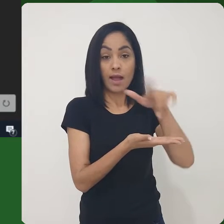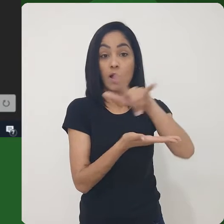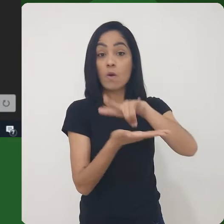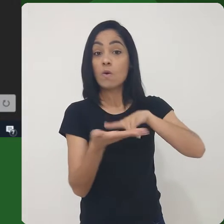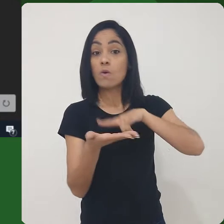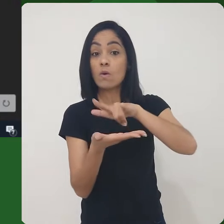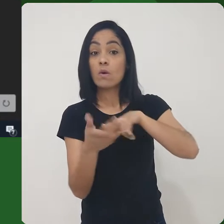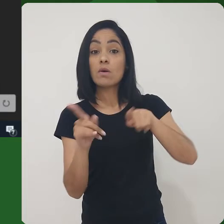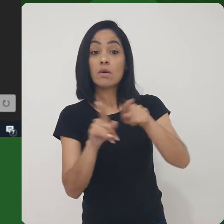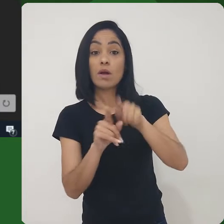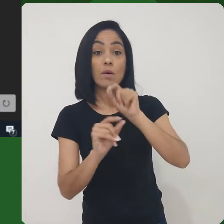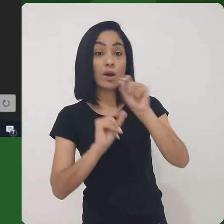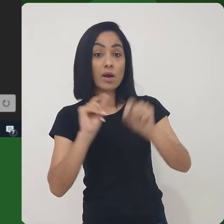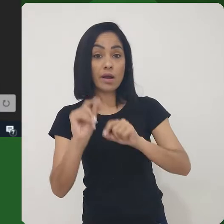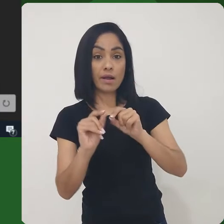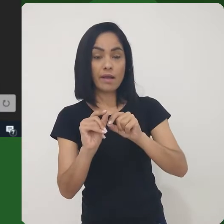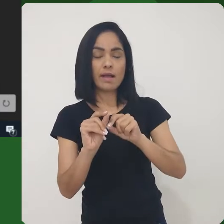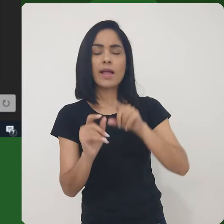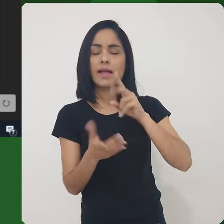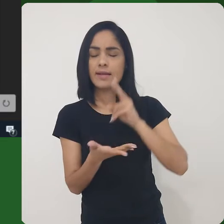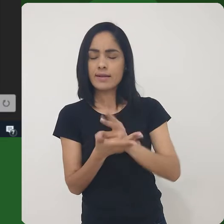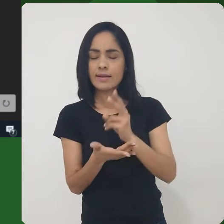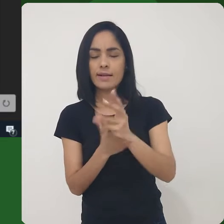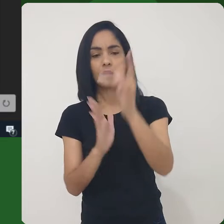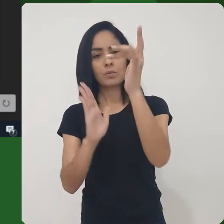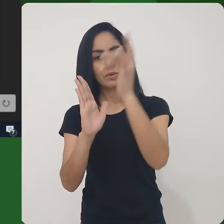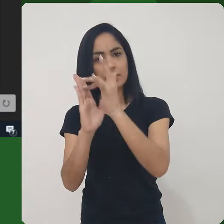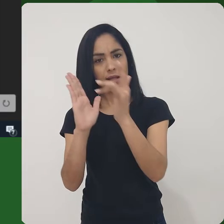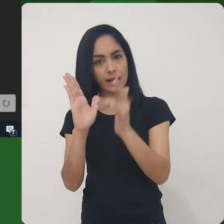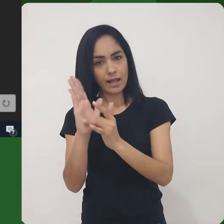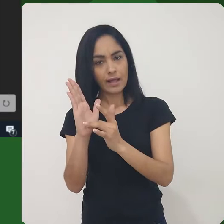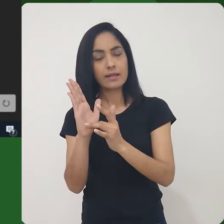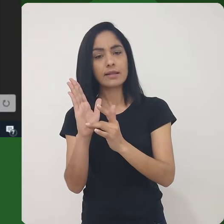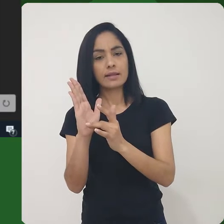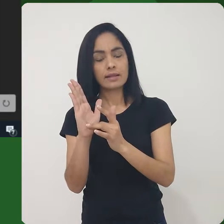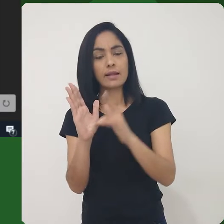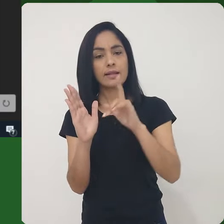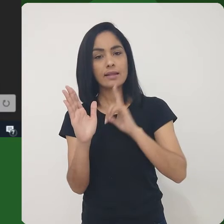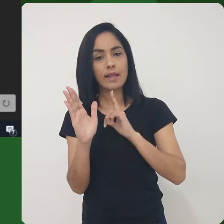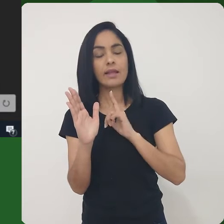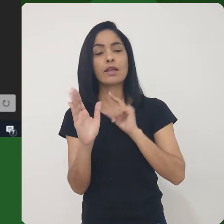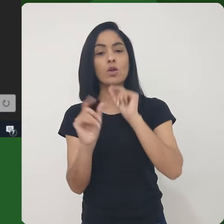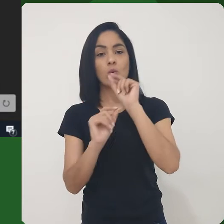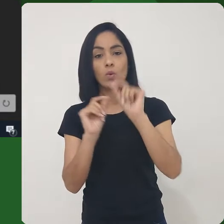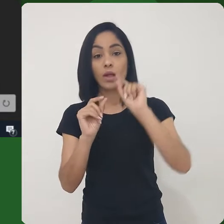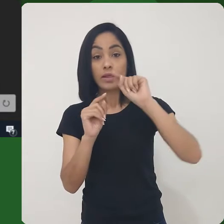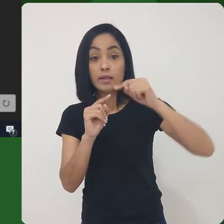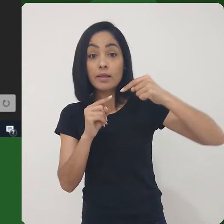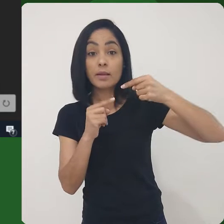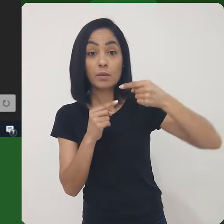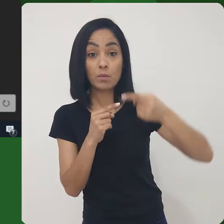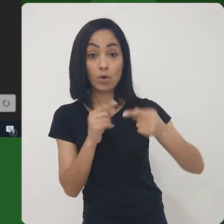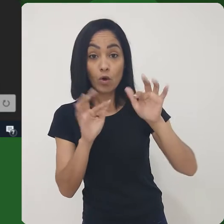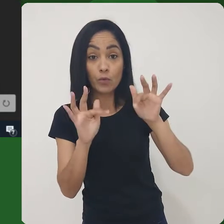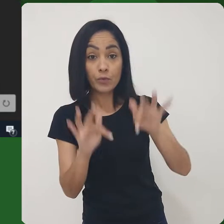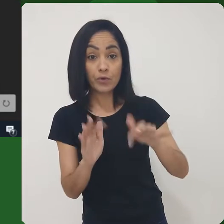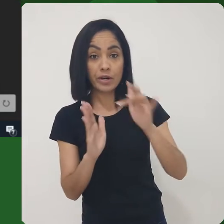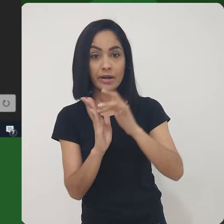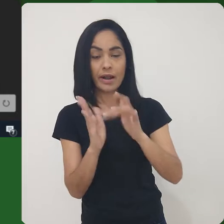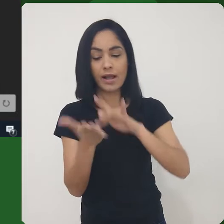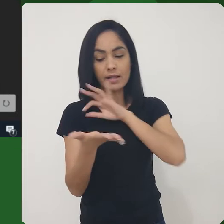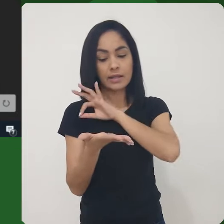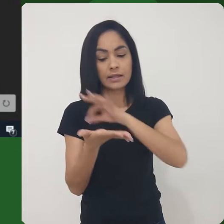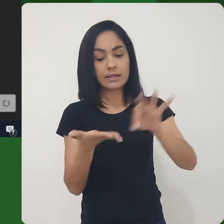é um documento, a cada ata que é realizada, sempre há depois, né,